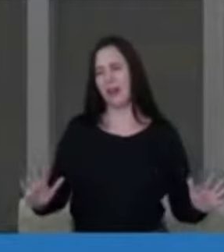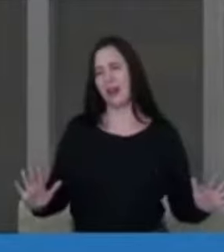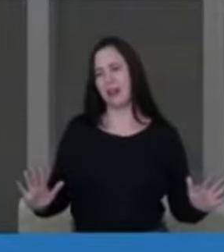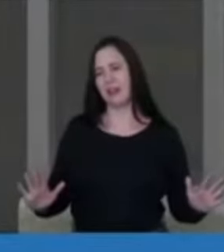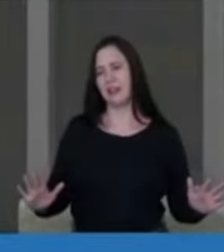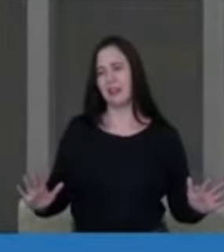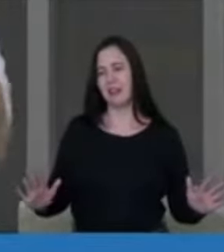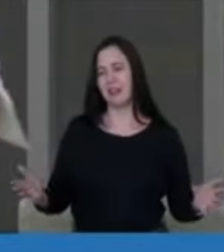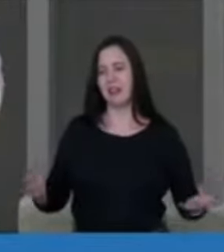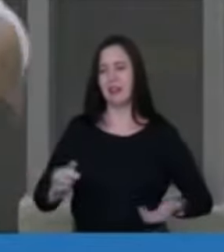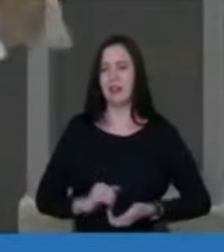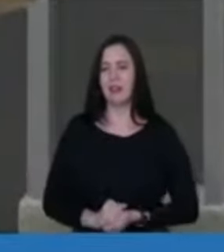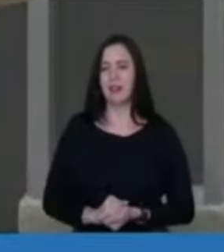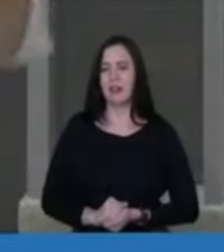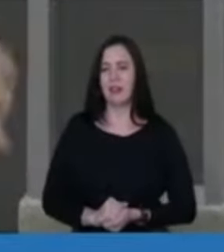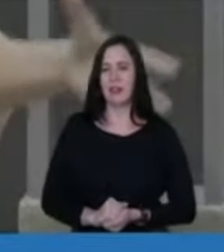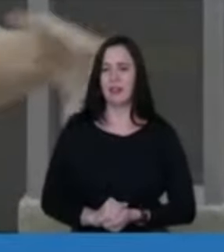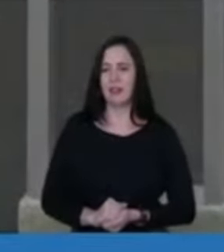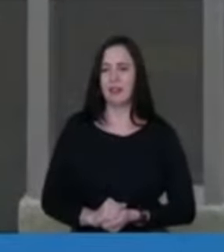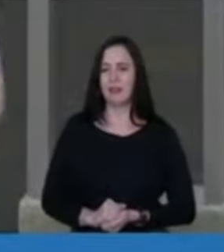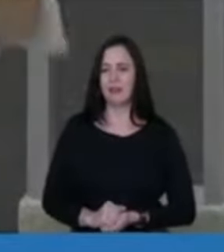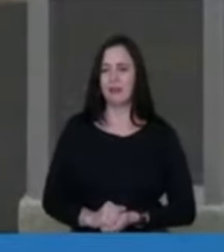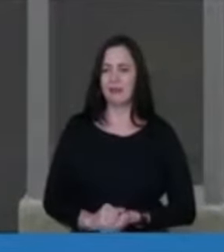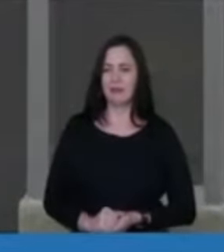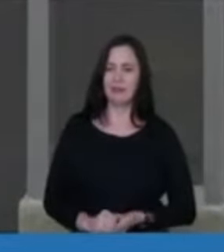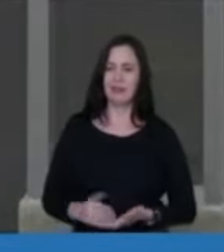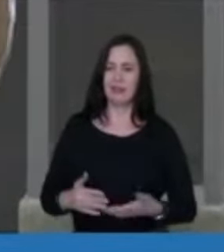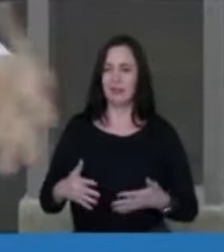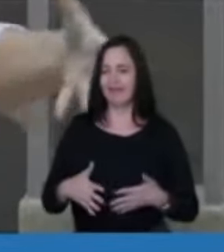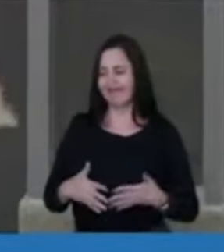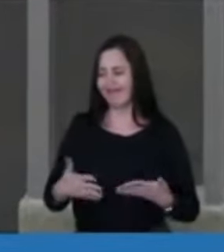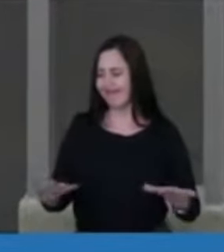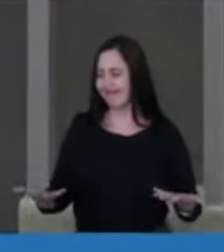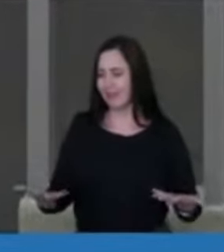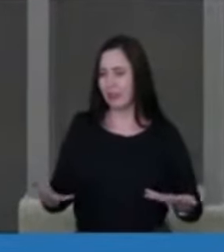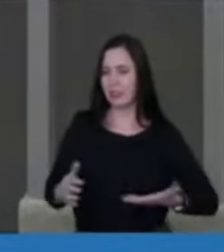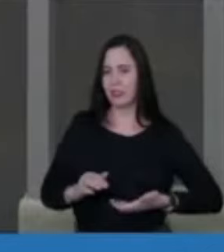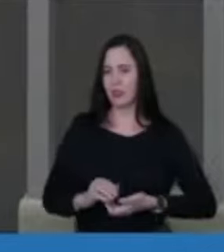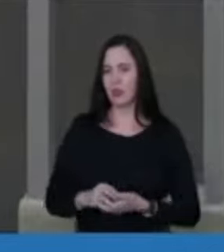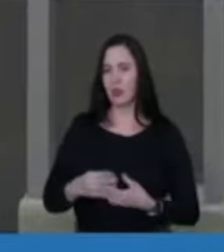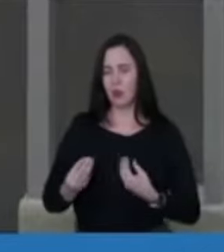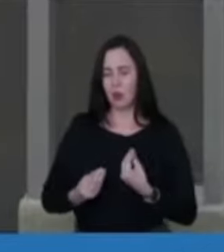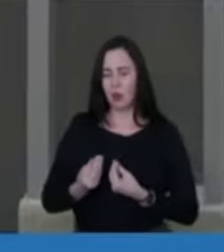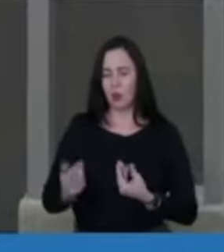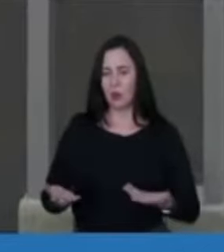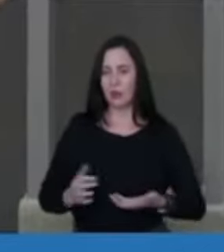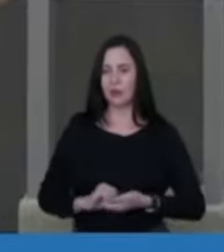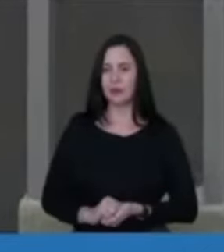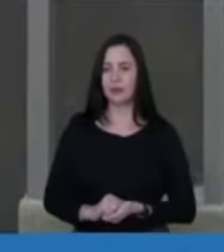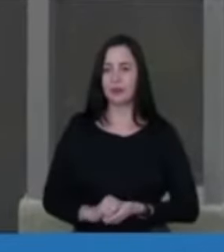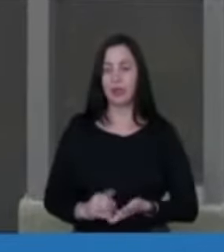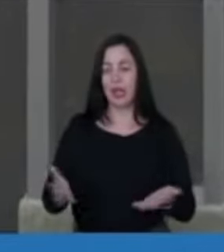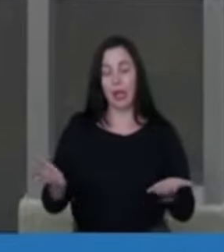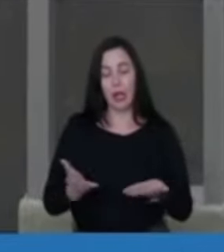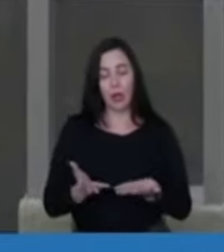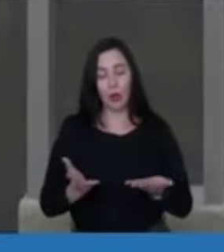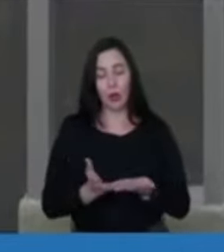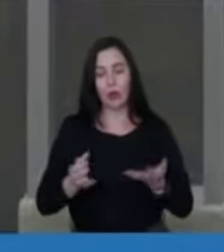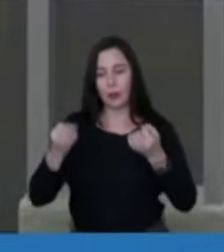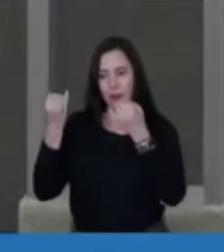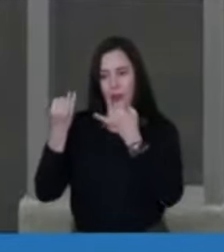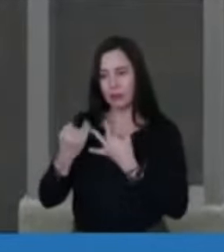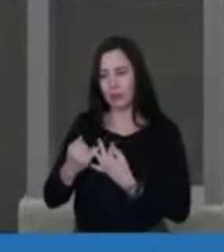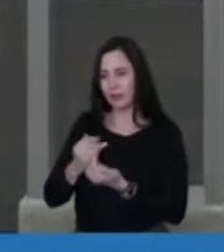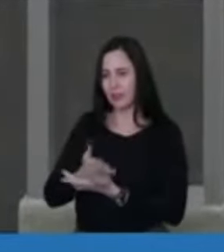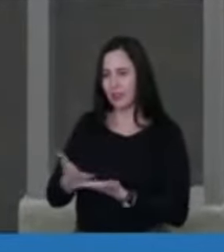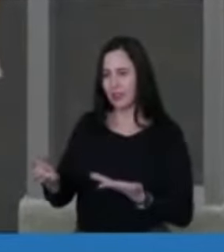patéticos. Isso é ser patético, isso é cinismo puro. Agora, eu posso dizer a vocês o seguinte: mudou